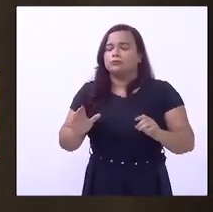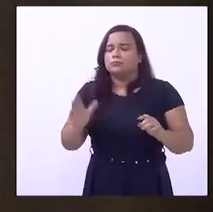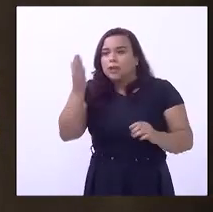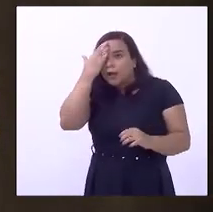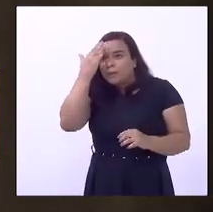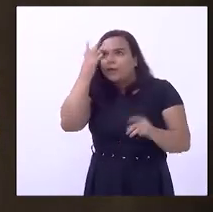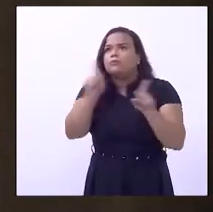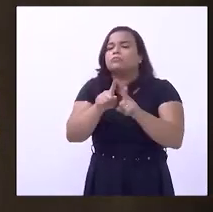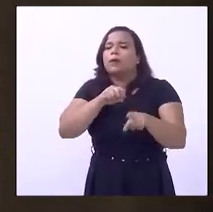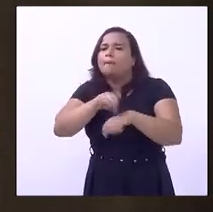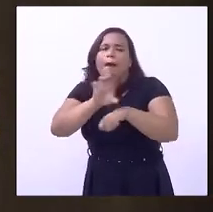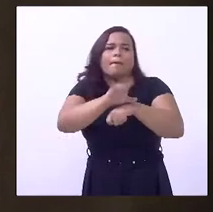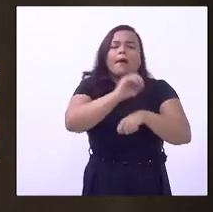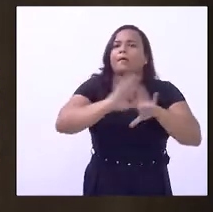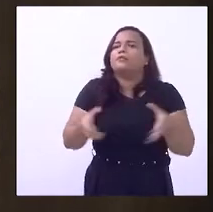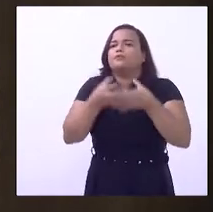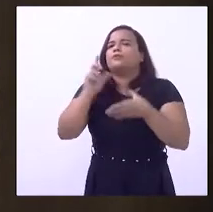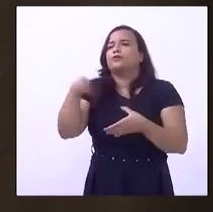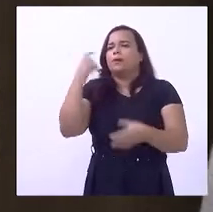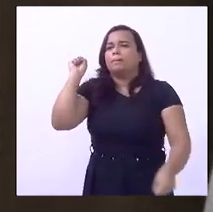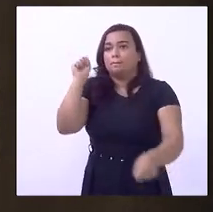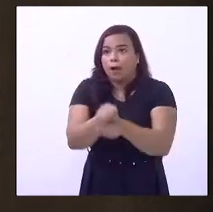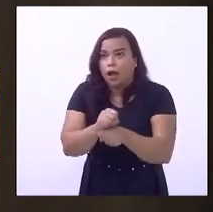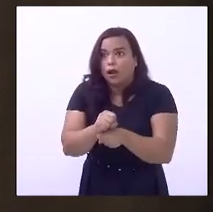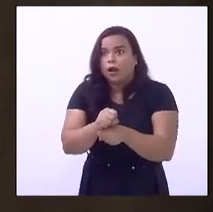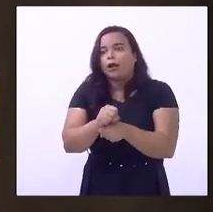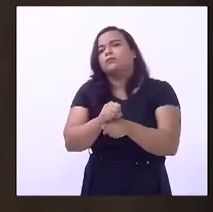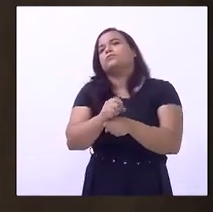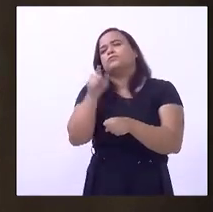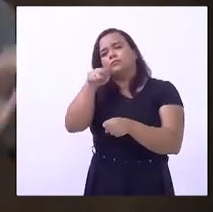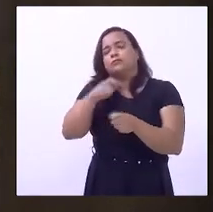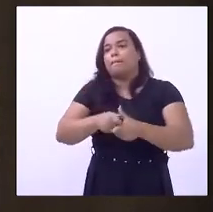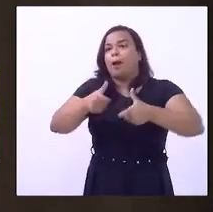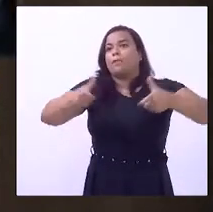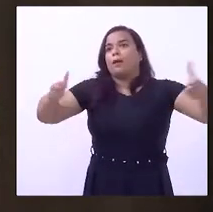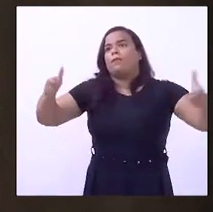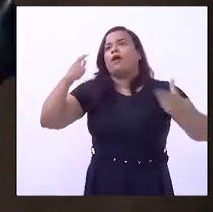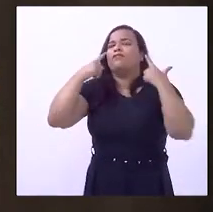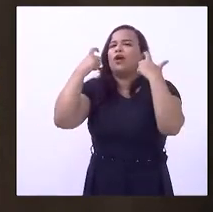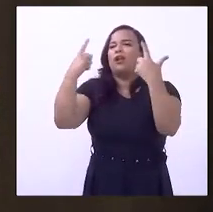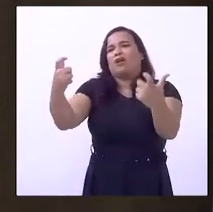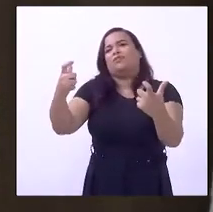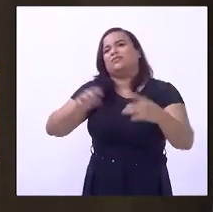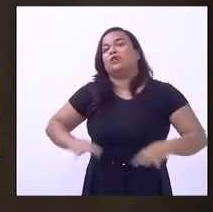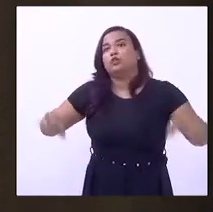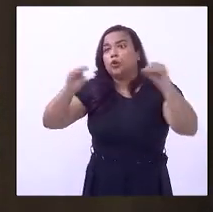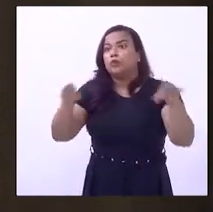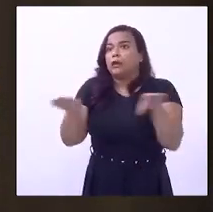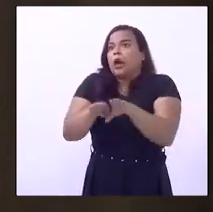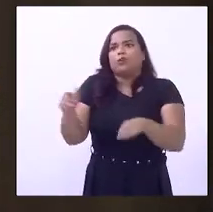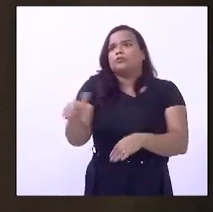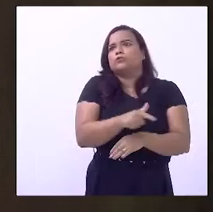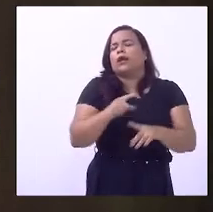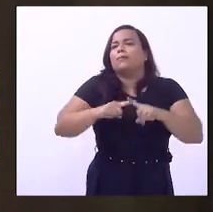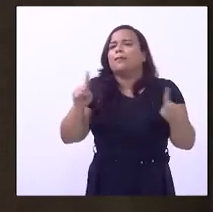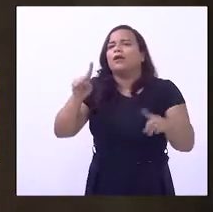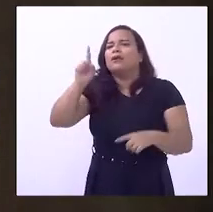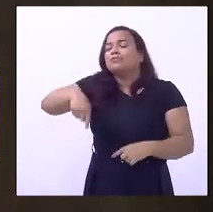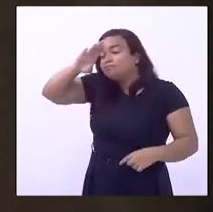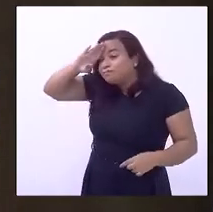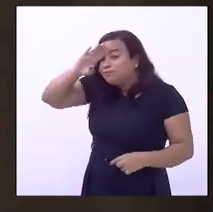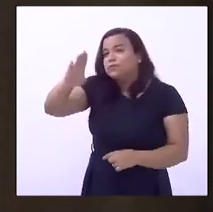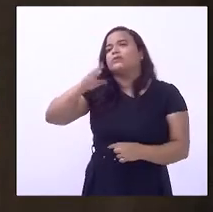mobilização coletiva para a gente frear essa escalada de violência que não atinge a todos igualmente, mas atinge